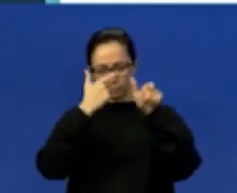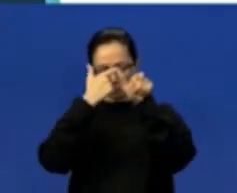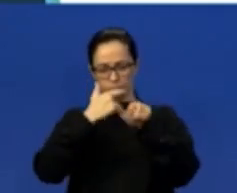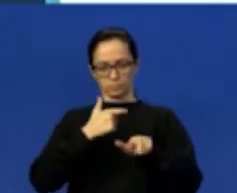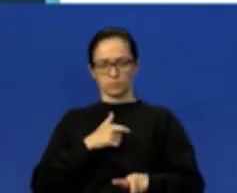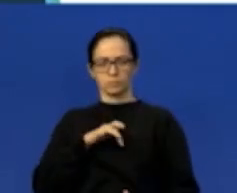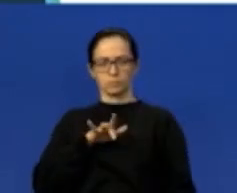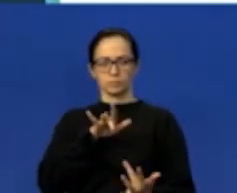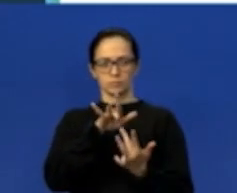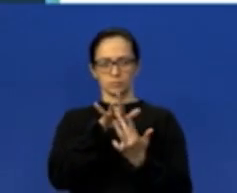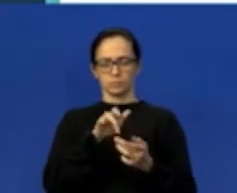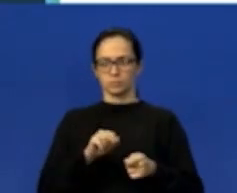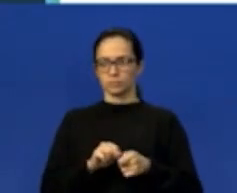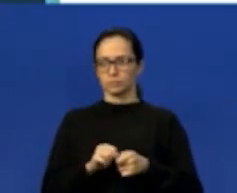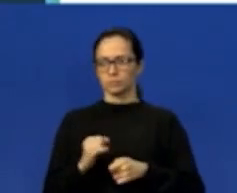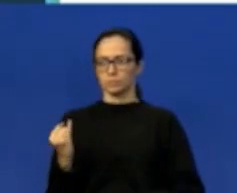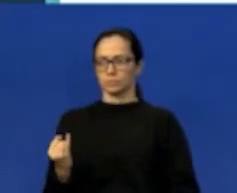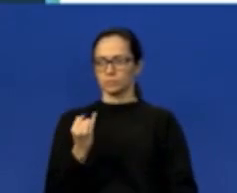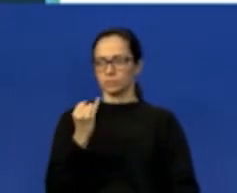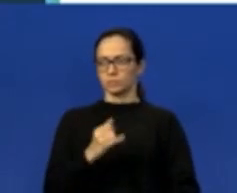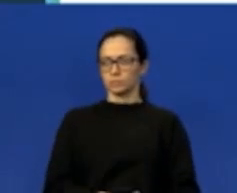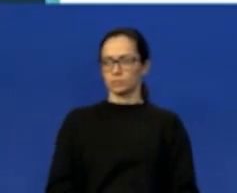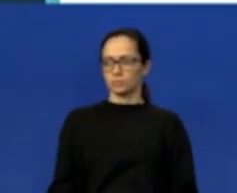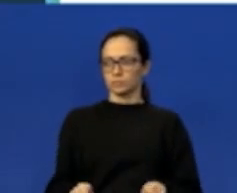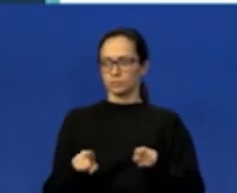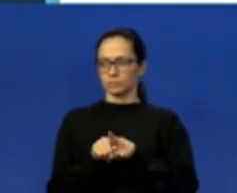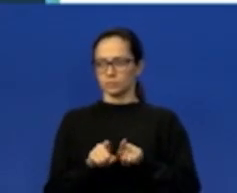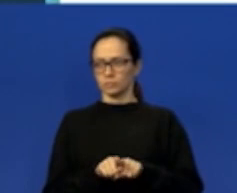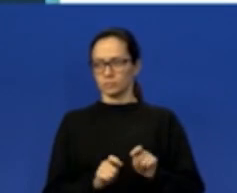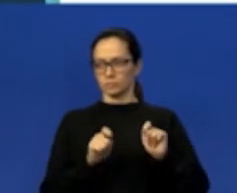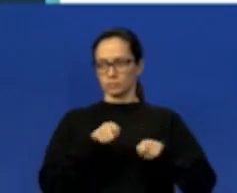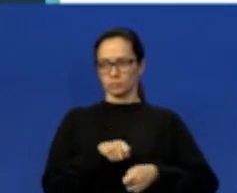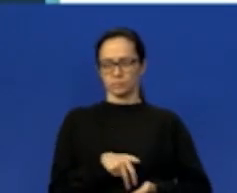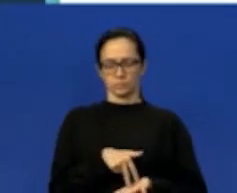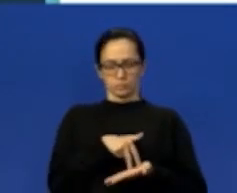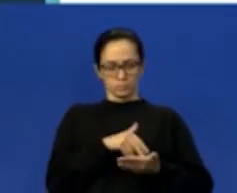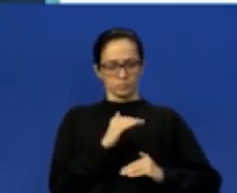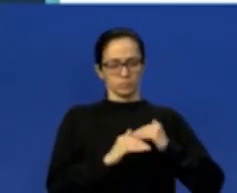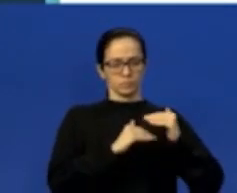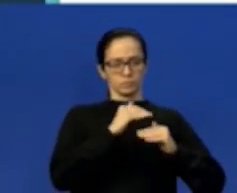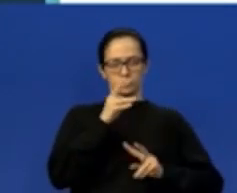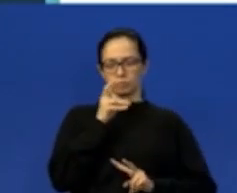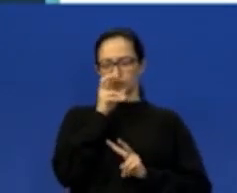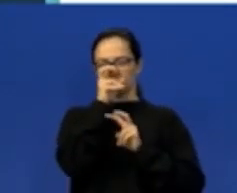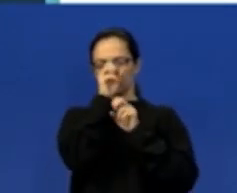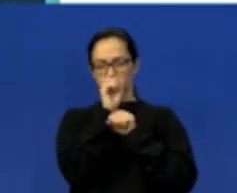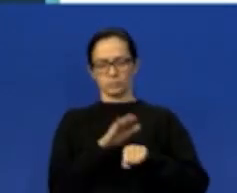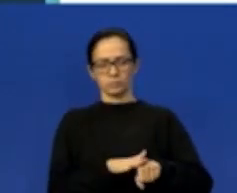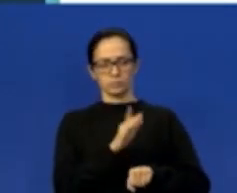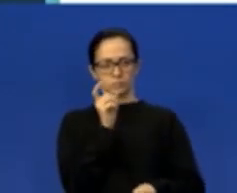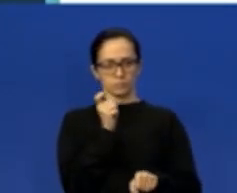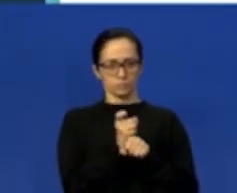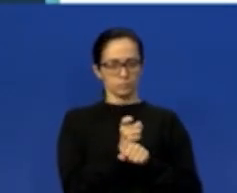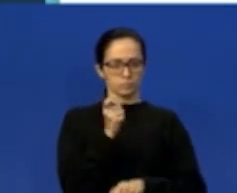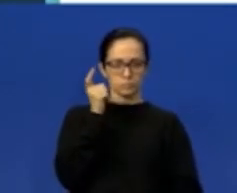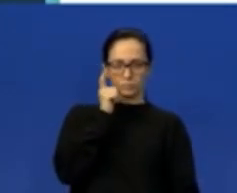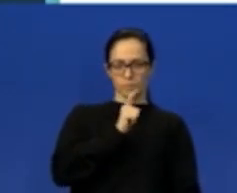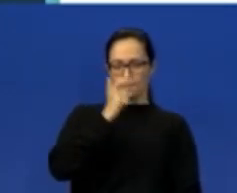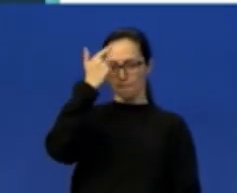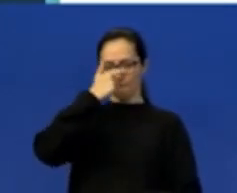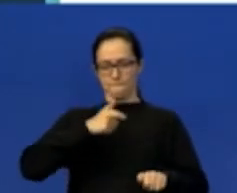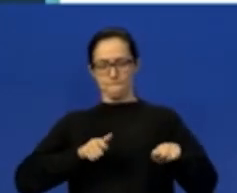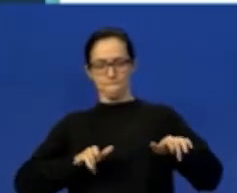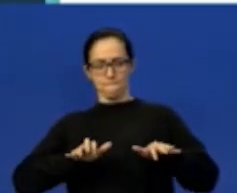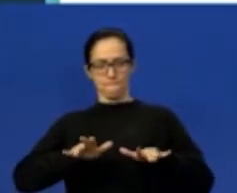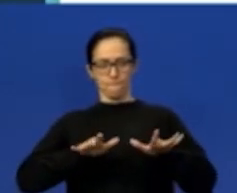é importantíssimo. Os benefícios: aumento do equilíbrio, aumento da força e da resistência, aumento da coordenação